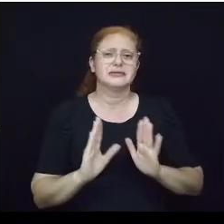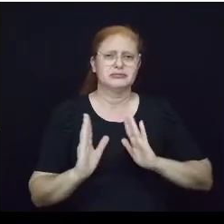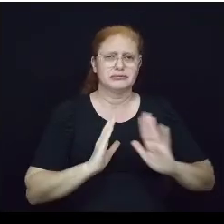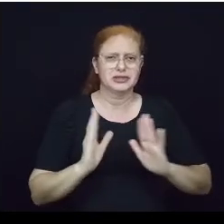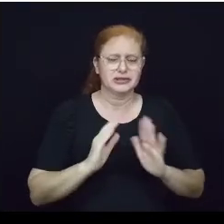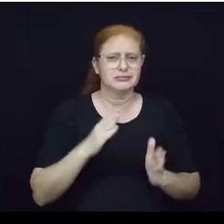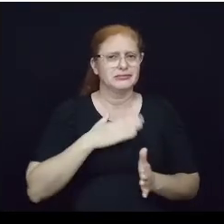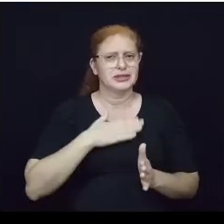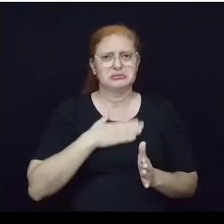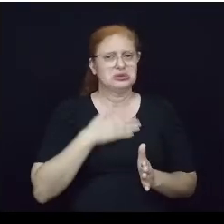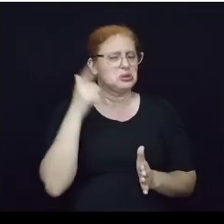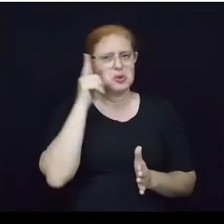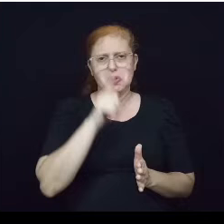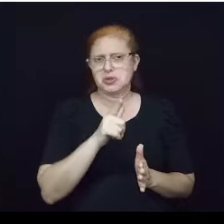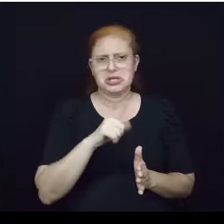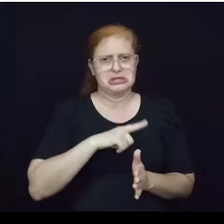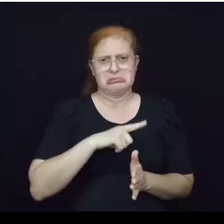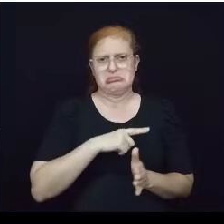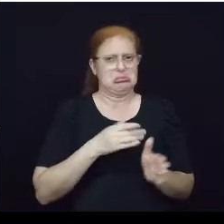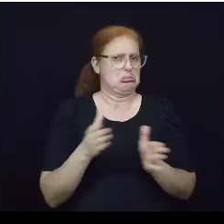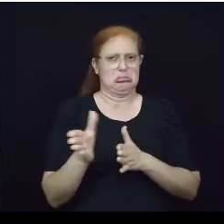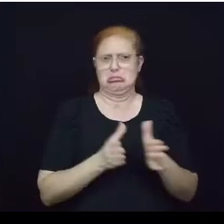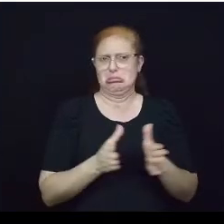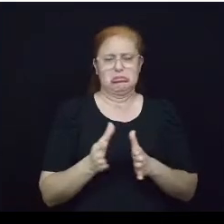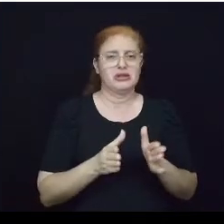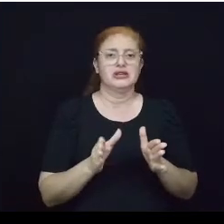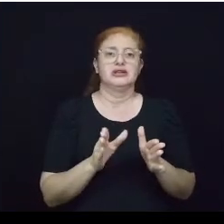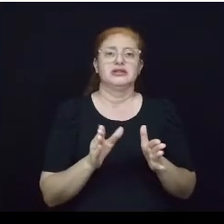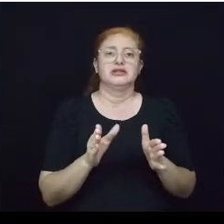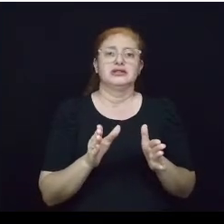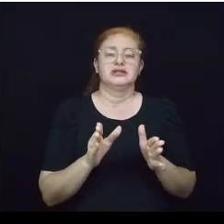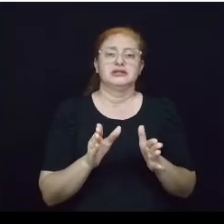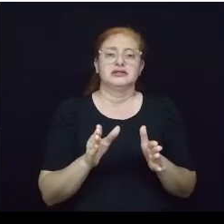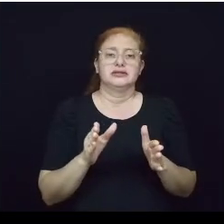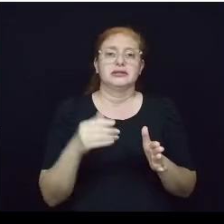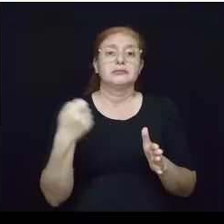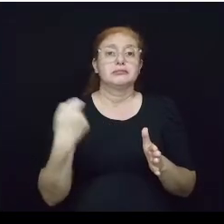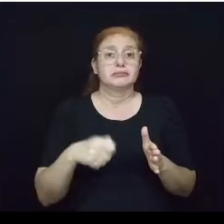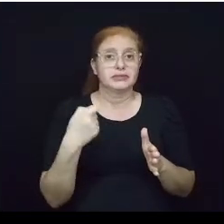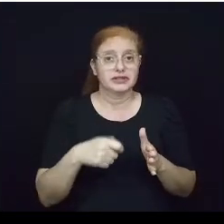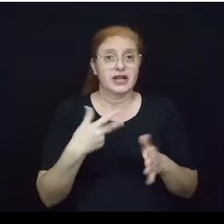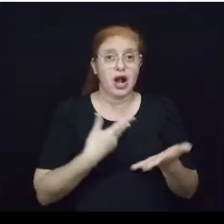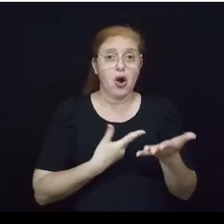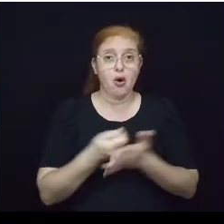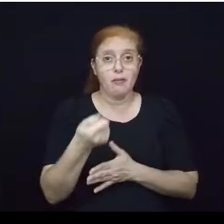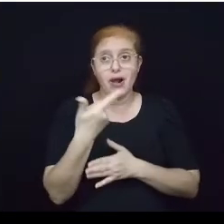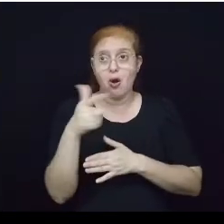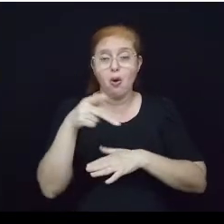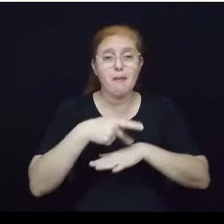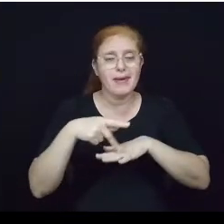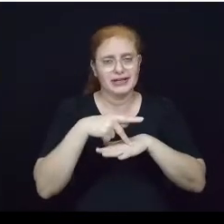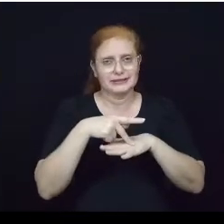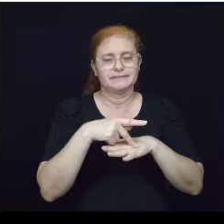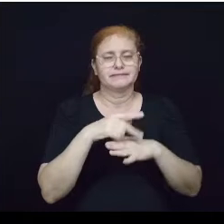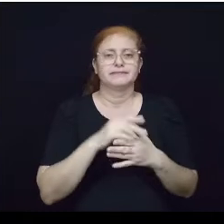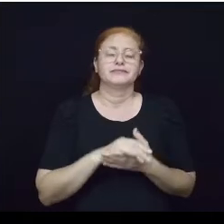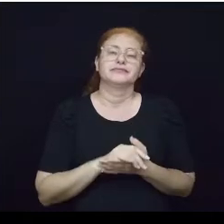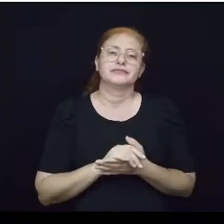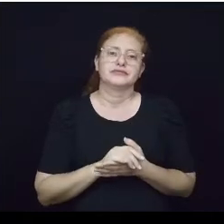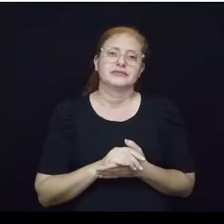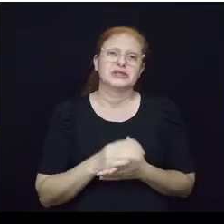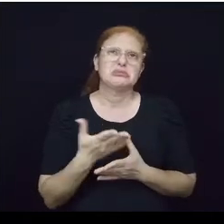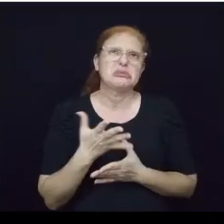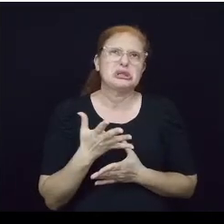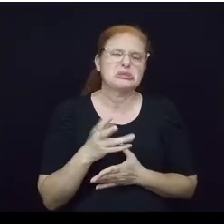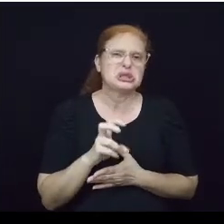era, para mim, era inacessível, né? Isso também aconteceu. Precisavam ser importados. Sim, aconteceu porque acho